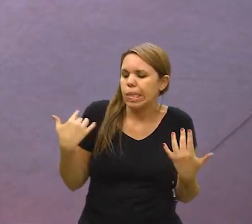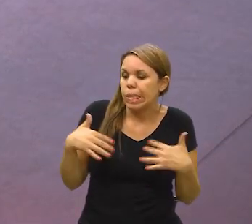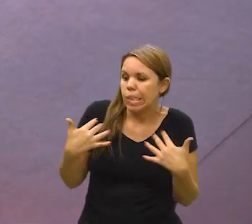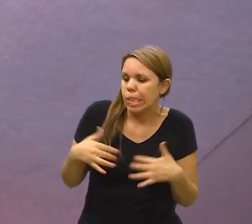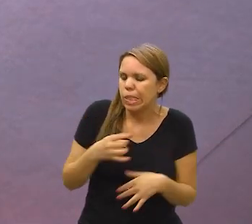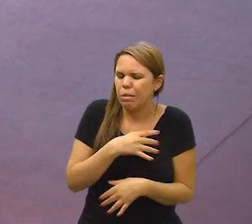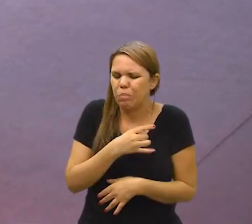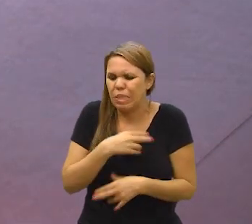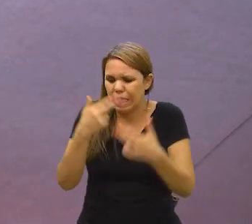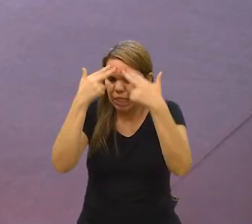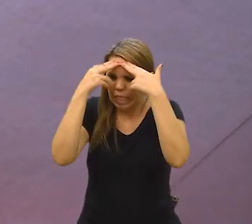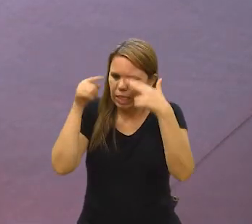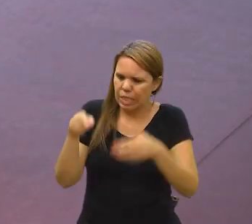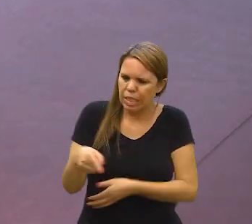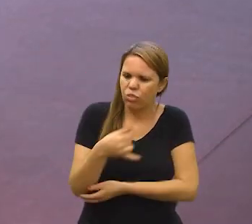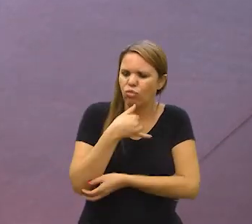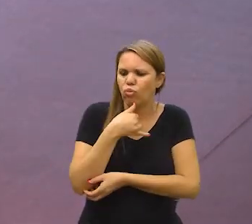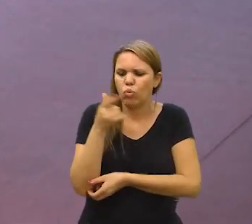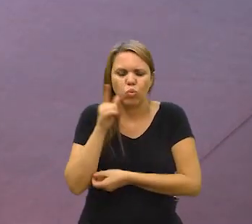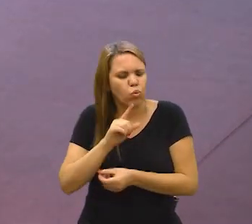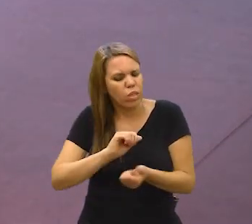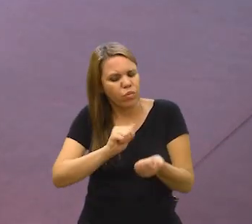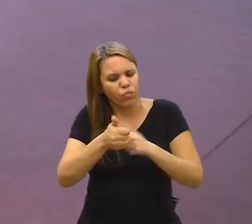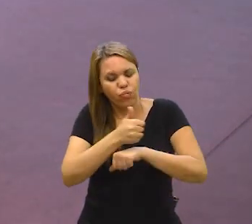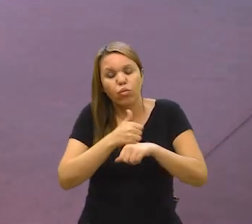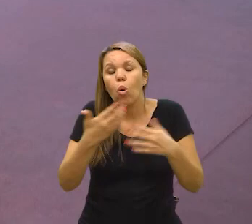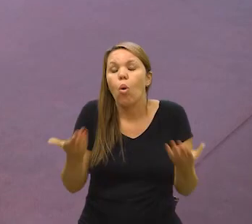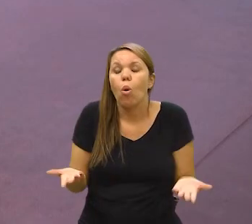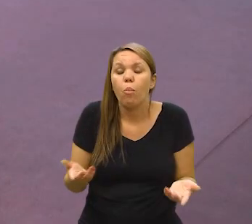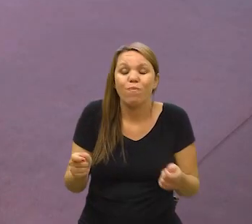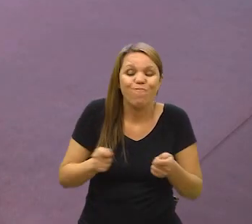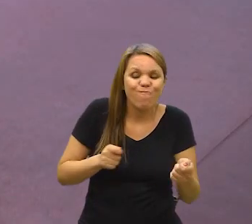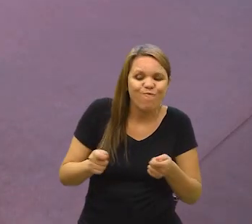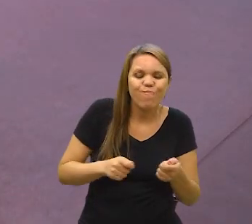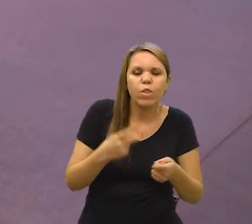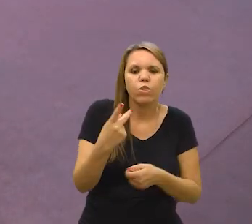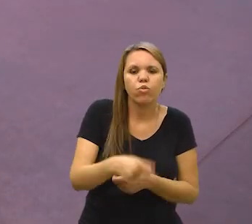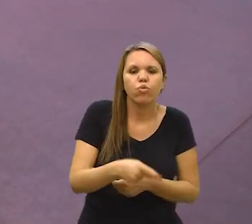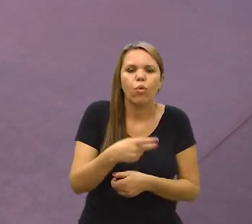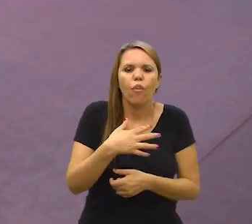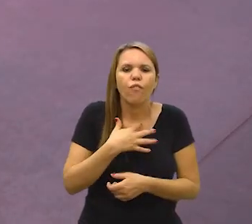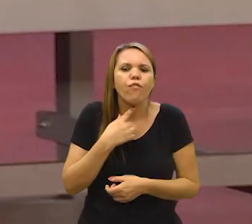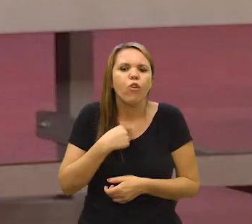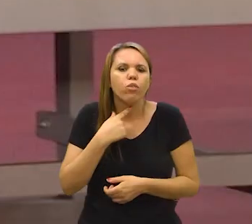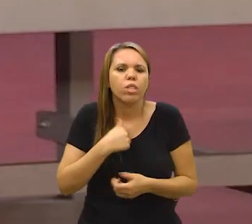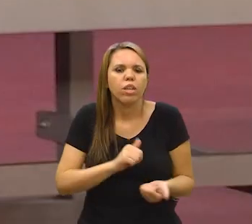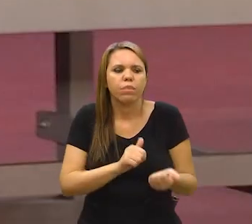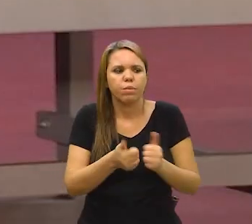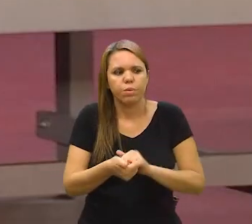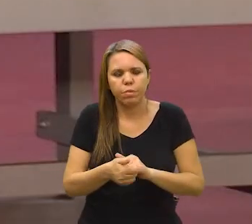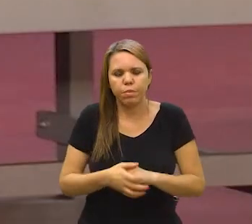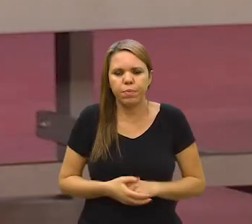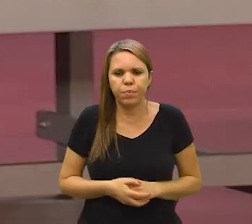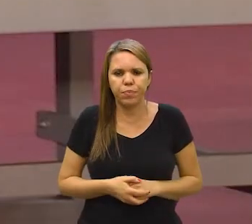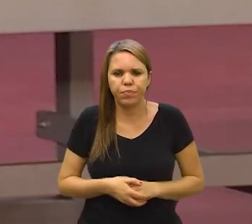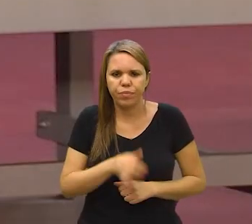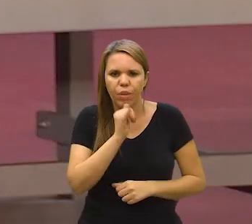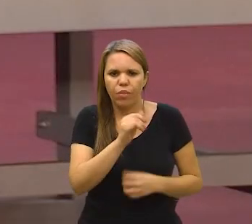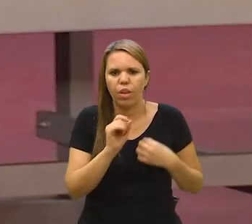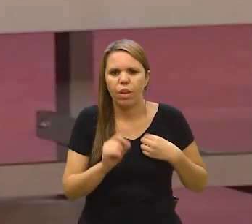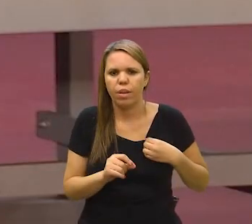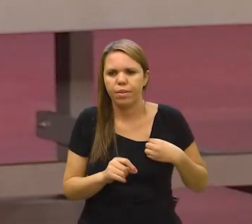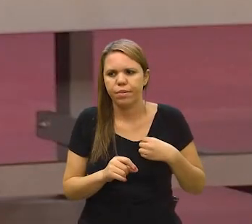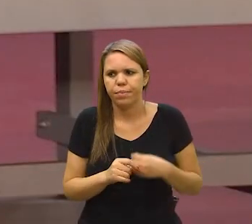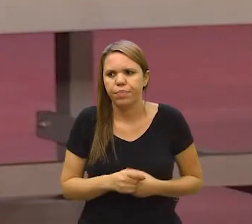dele decepcionar, talvez ele não consiga ser um atleta. Como é que eles lidaram com a sua paixão pelo esporte? Eu falo que